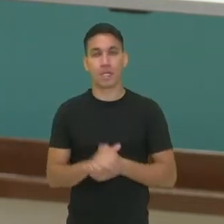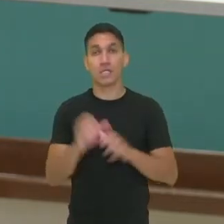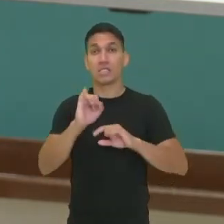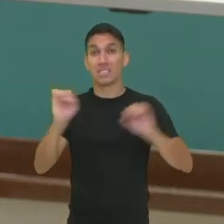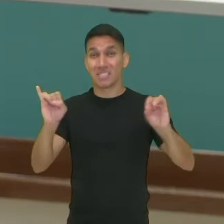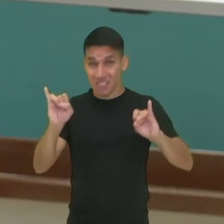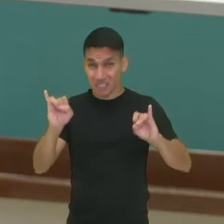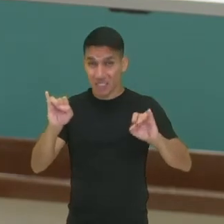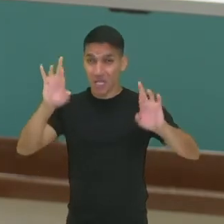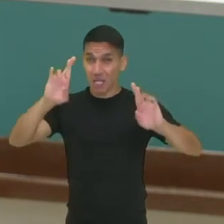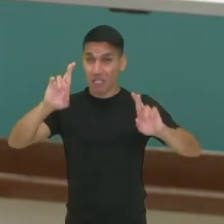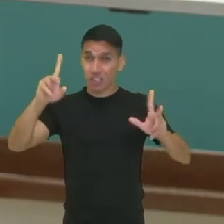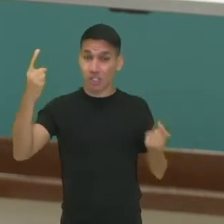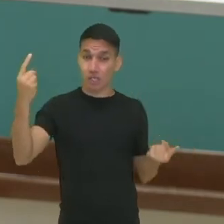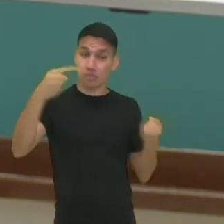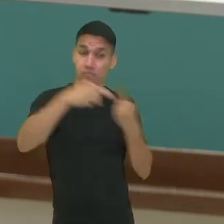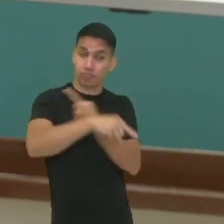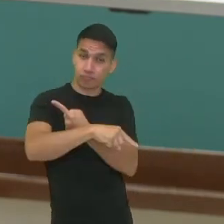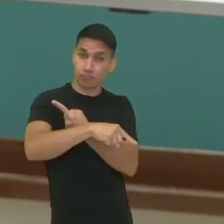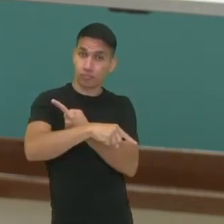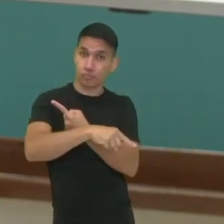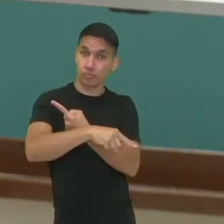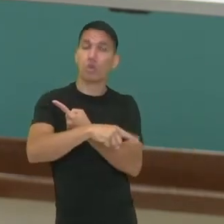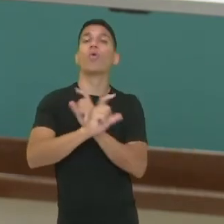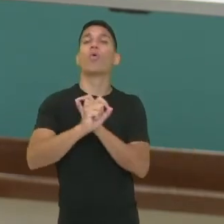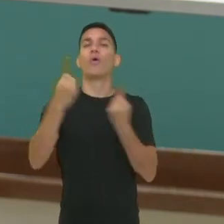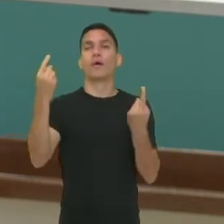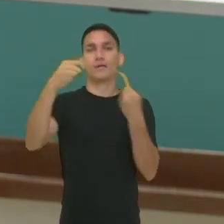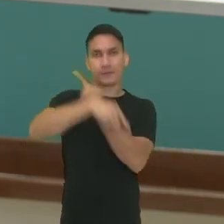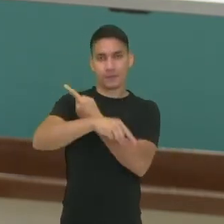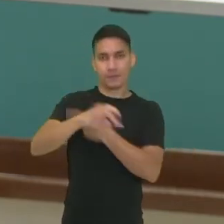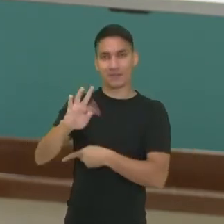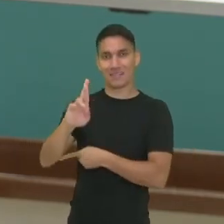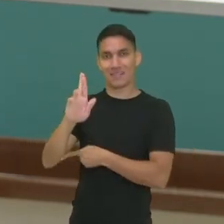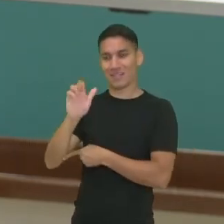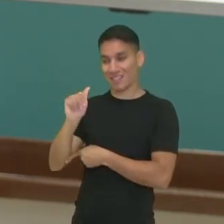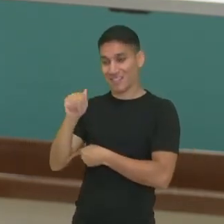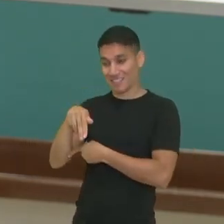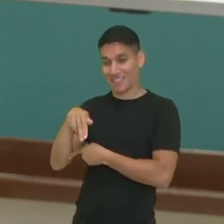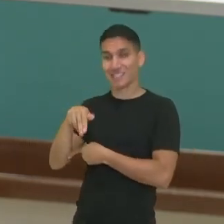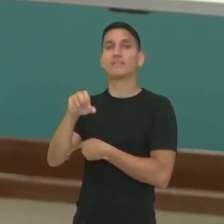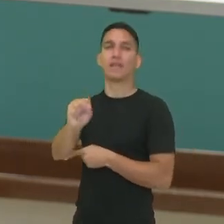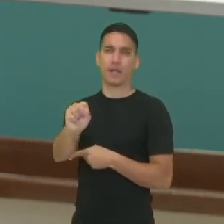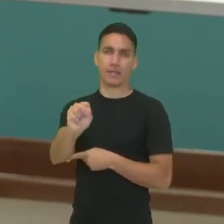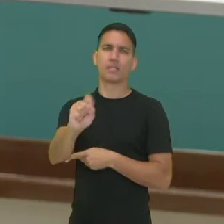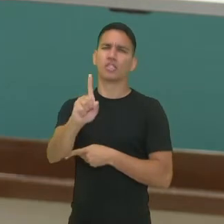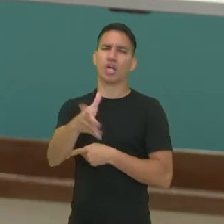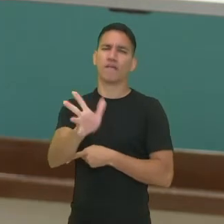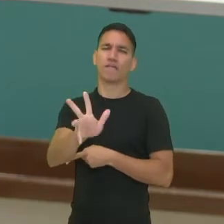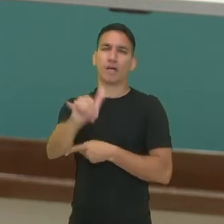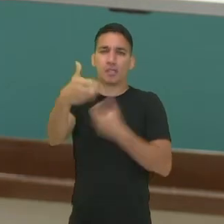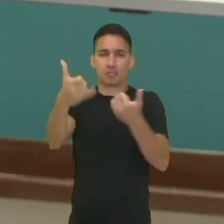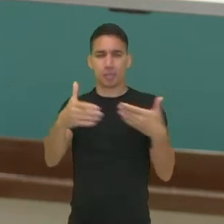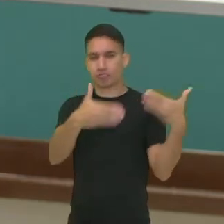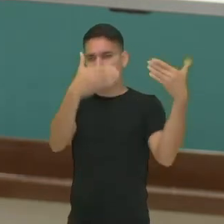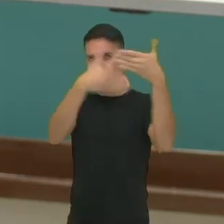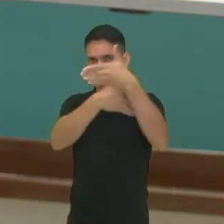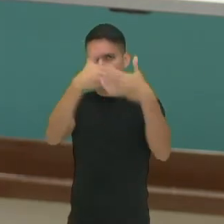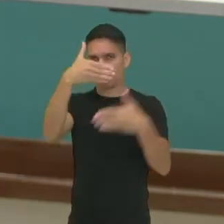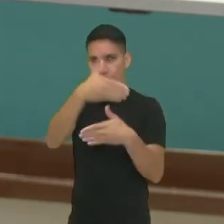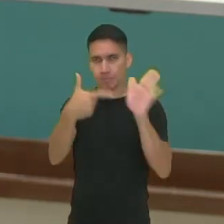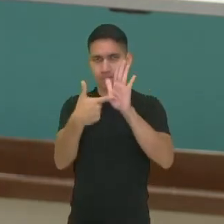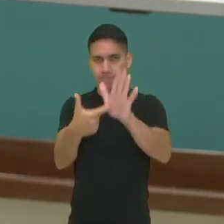está transpassado aqui, nós usamos o termo trans, que eu já vou passar no outro slide ali para